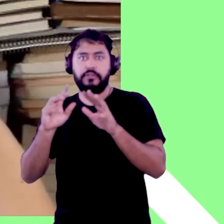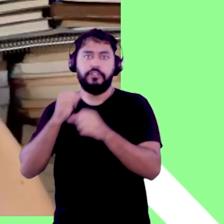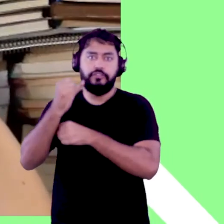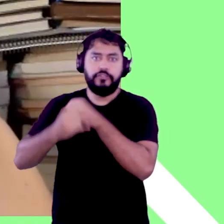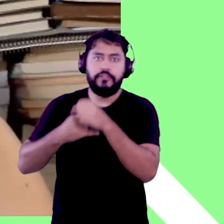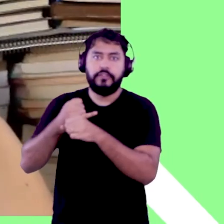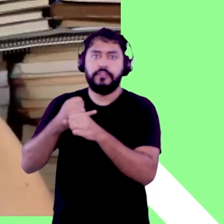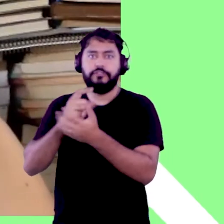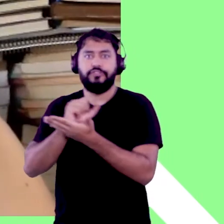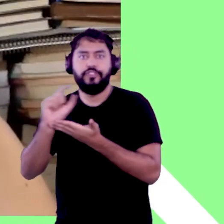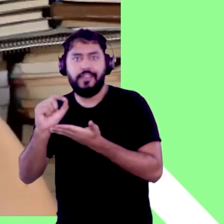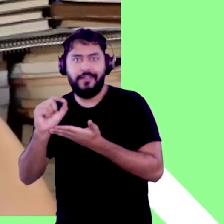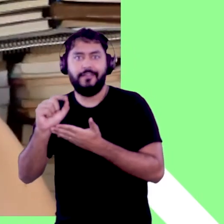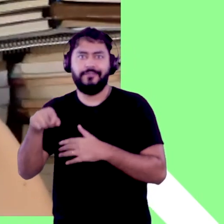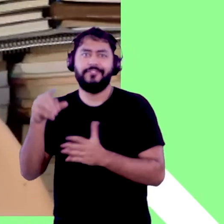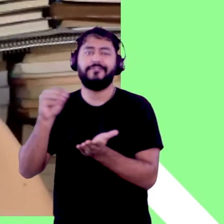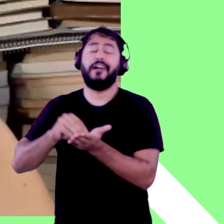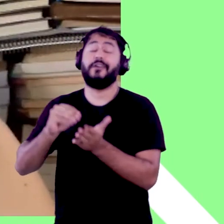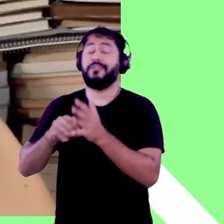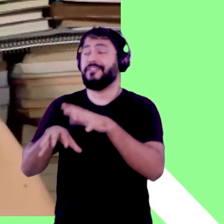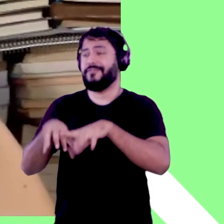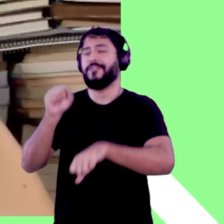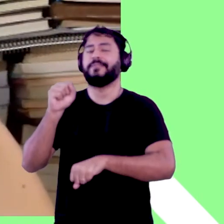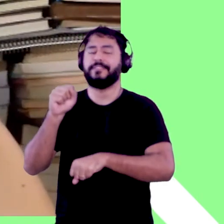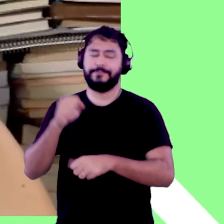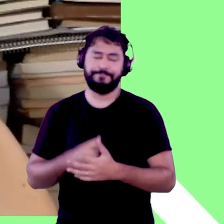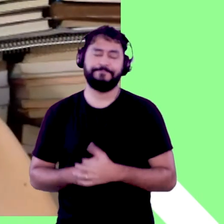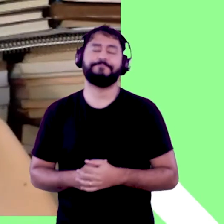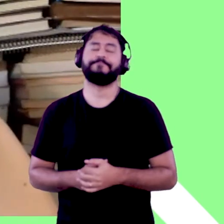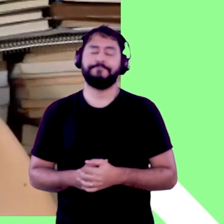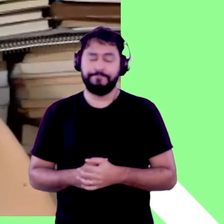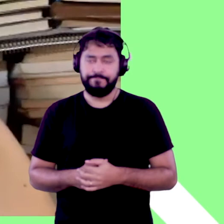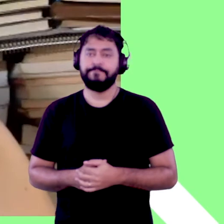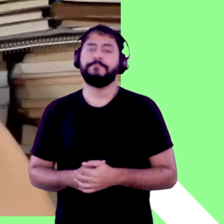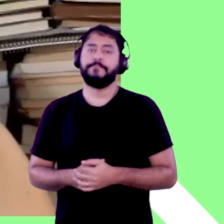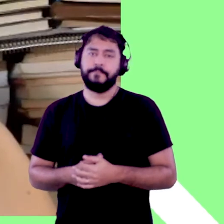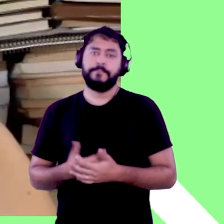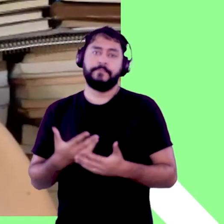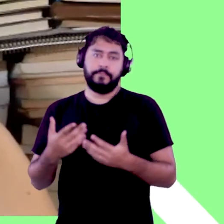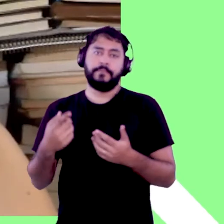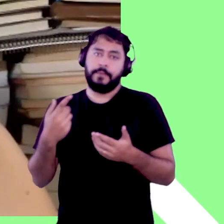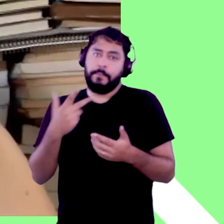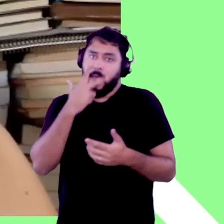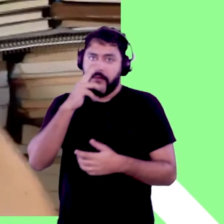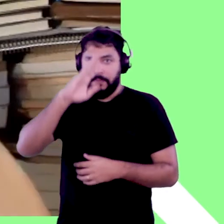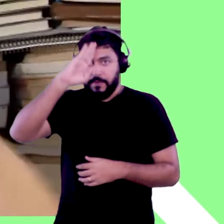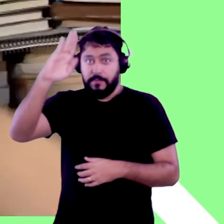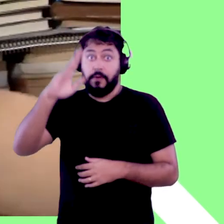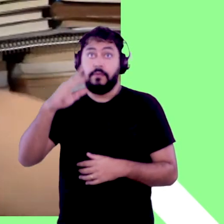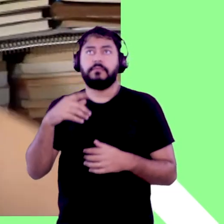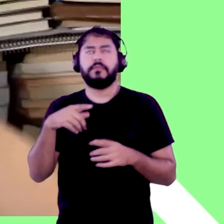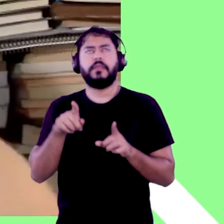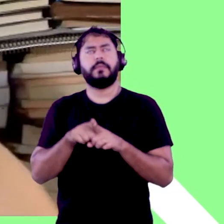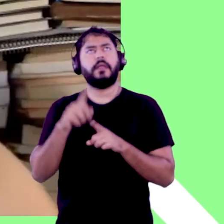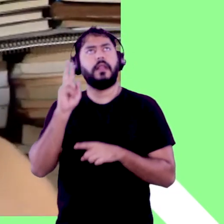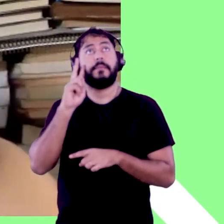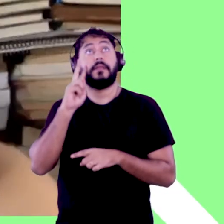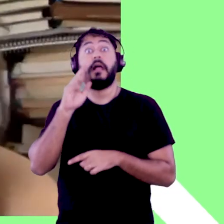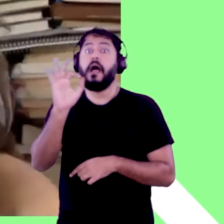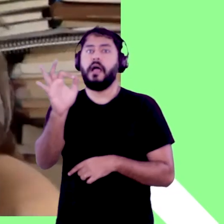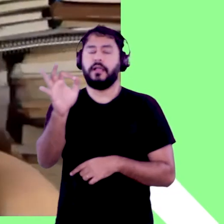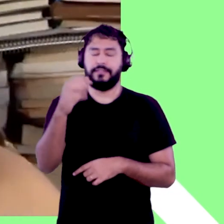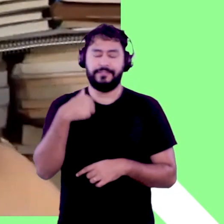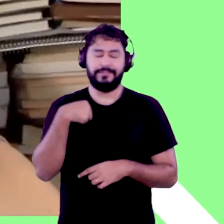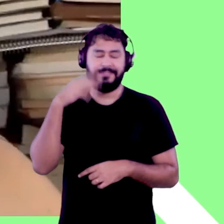falta formação, né? E é a essência de tudo. Eu estava lembrando a última coisa. É isso que eu ia terminar falando, não vou